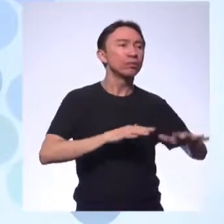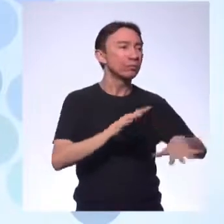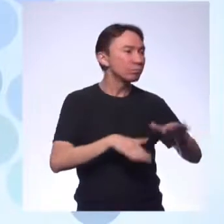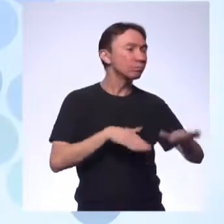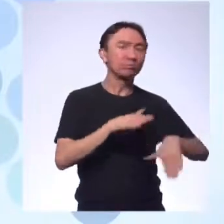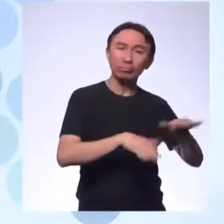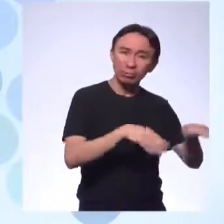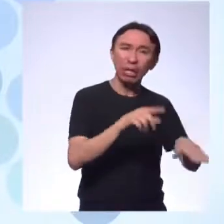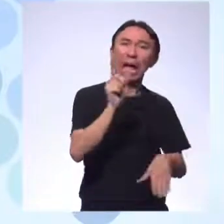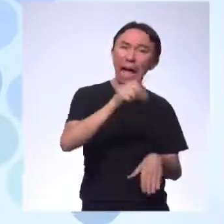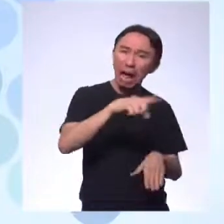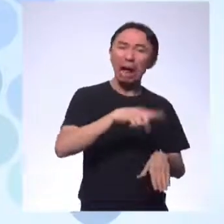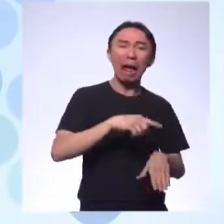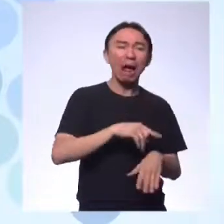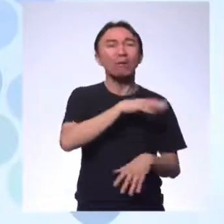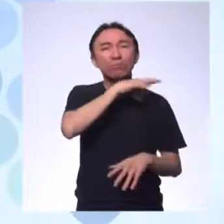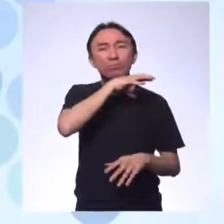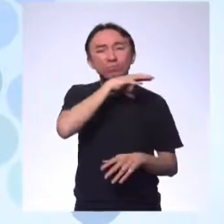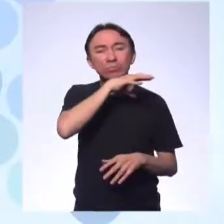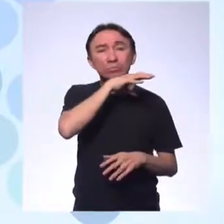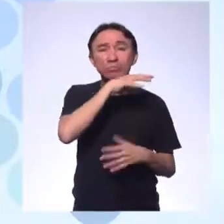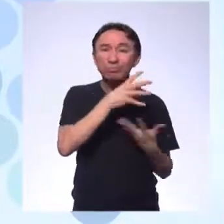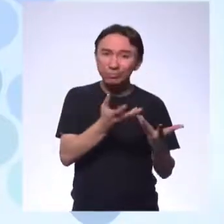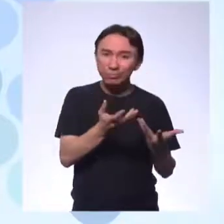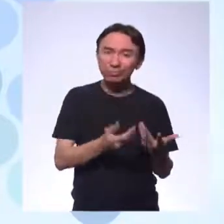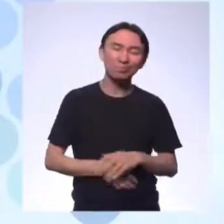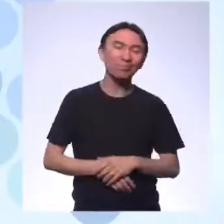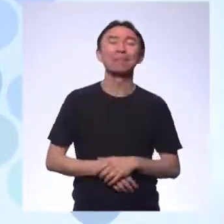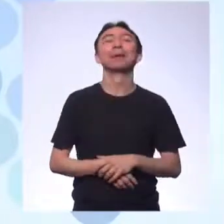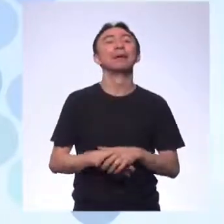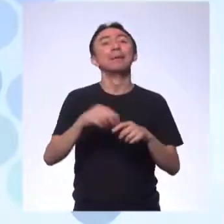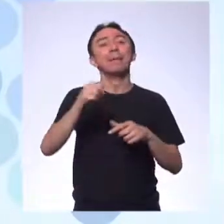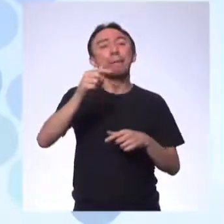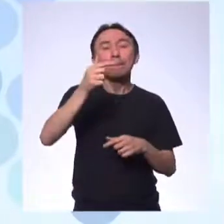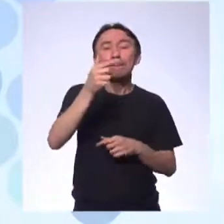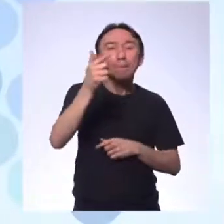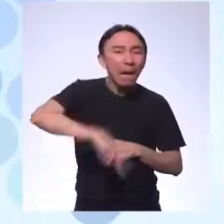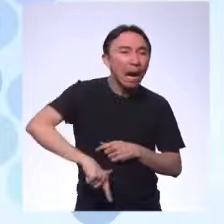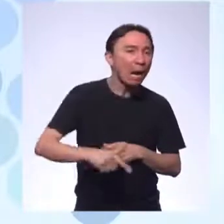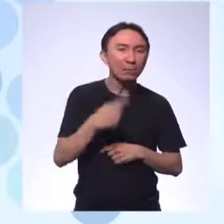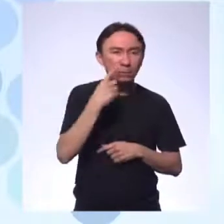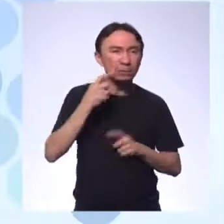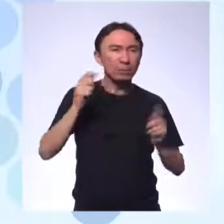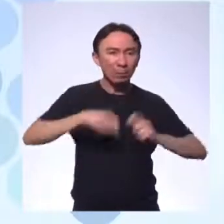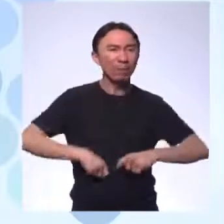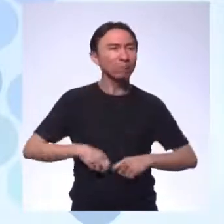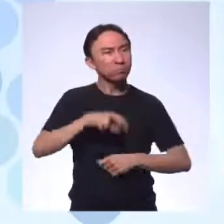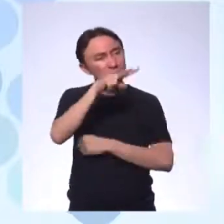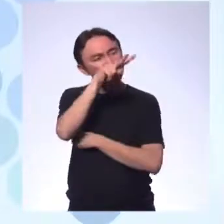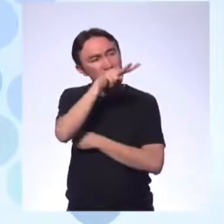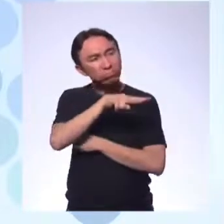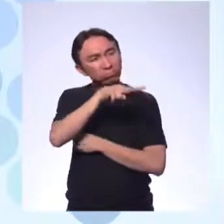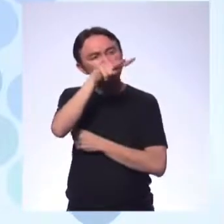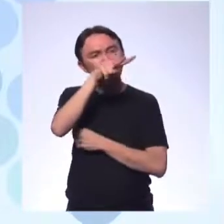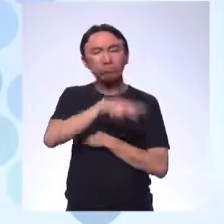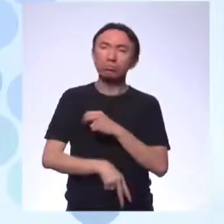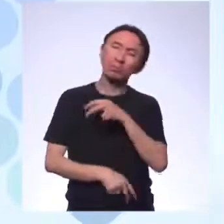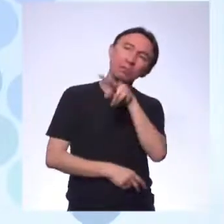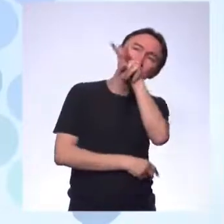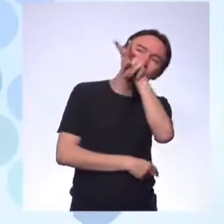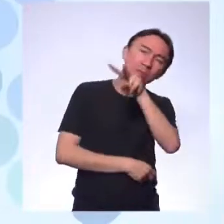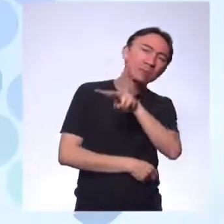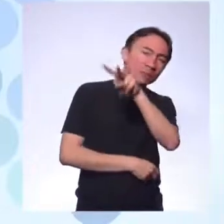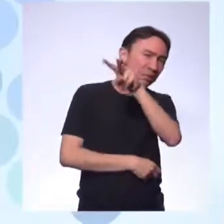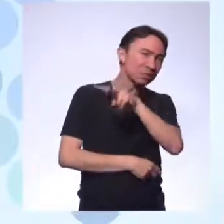animais. Né? E dentro disso, outras coisas também observáveis foram sendo levadas em consideração. Né? E a gente fala que é